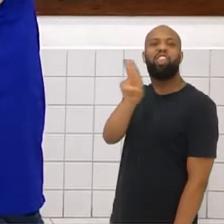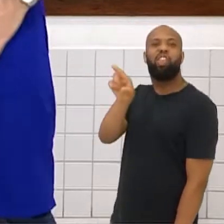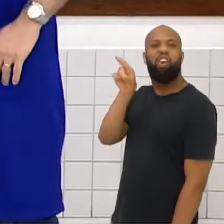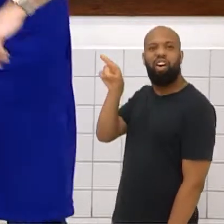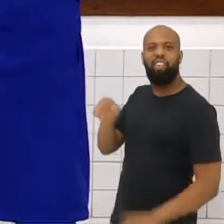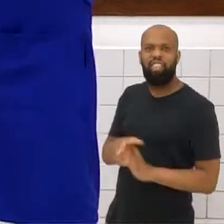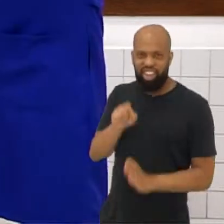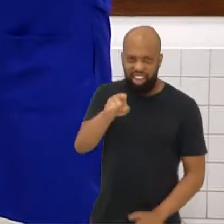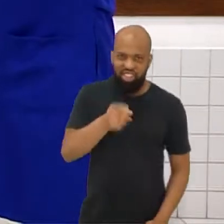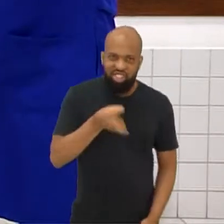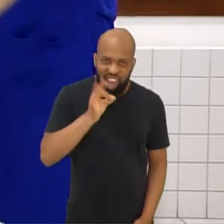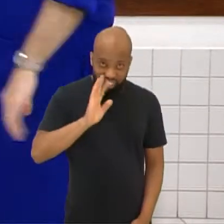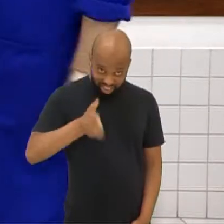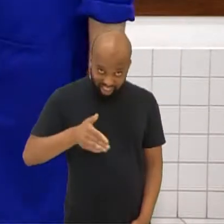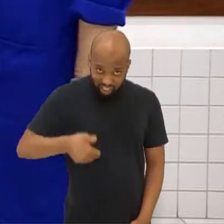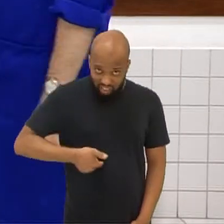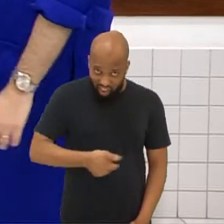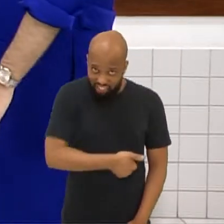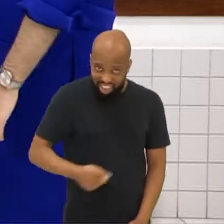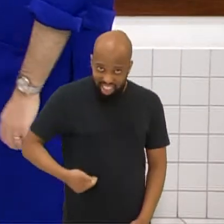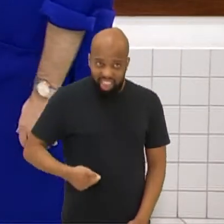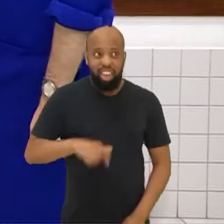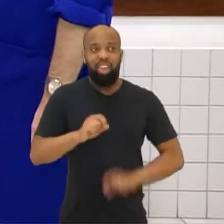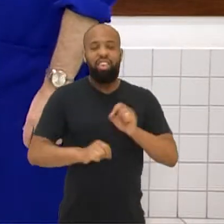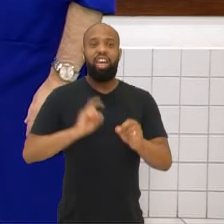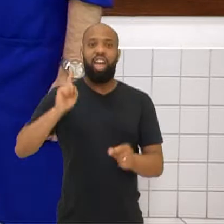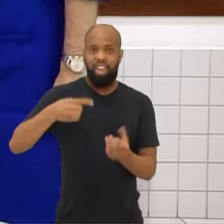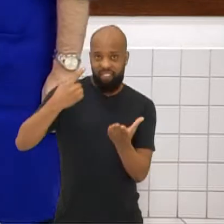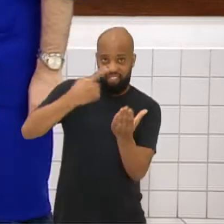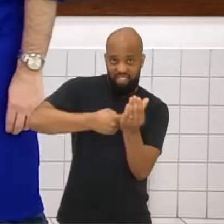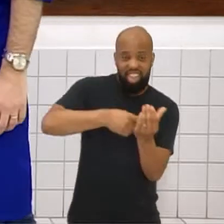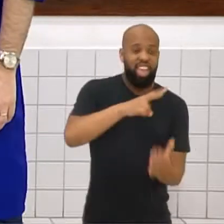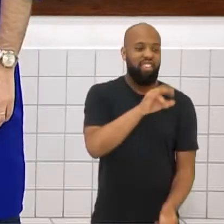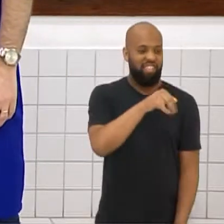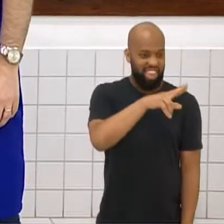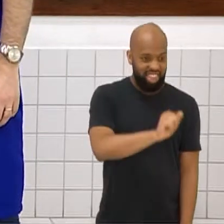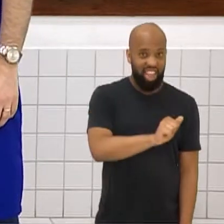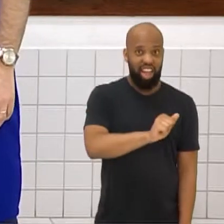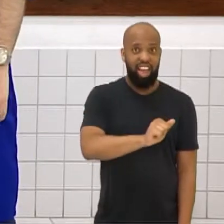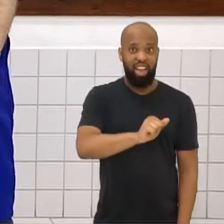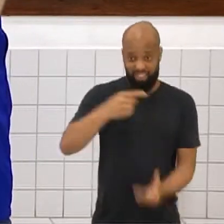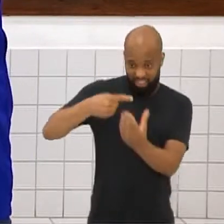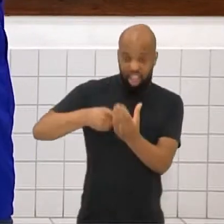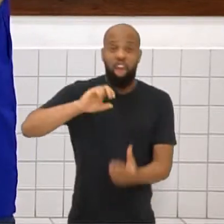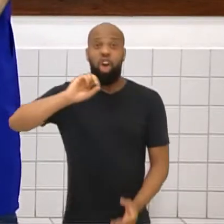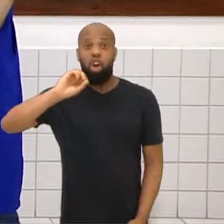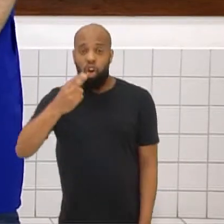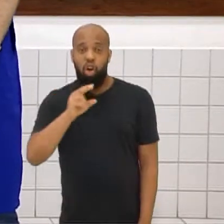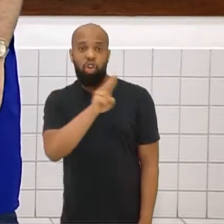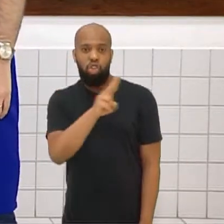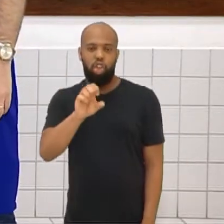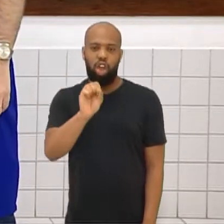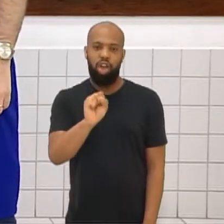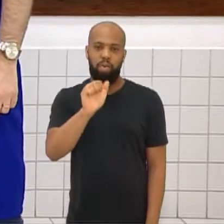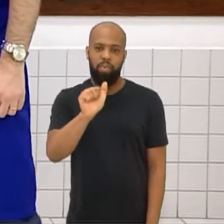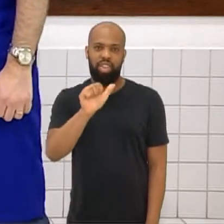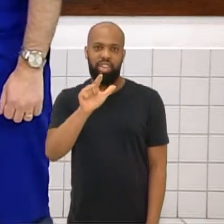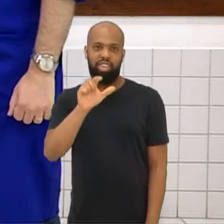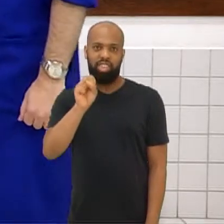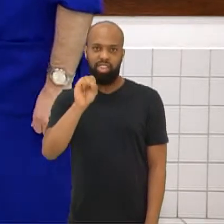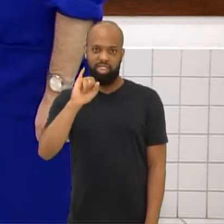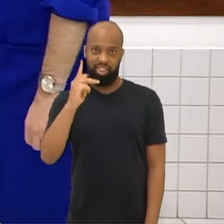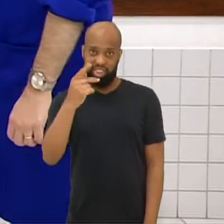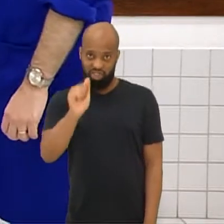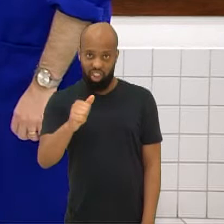Já tomaram café? Então, aí, vamos lá. Isso é vina ou é salsicha? A grande polêmica. A grande polêmica. Eu, por exemplo, eu